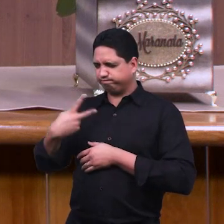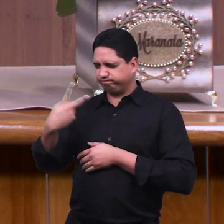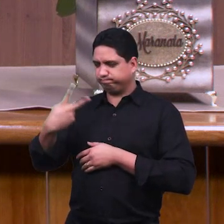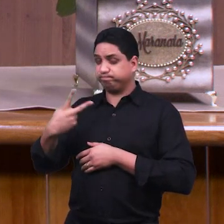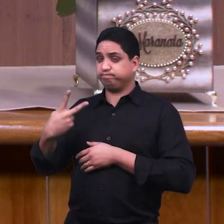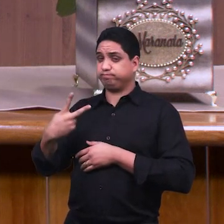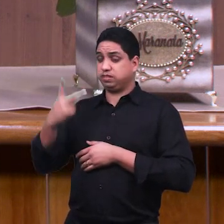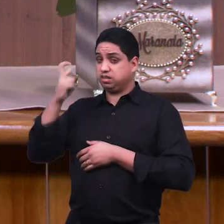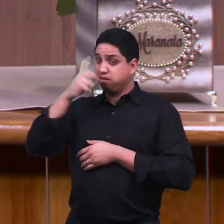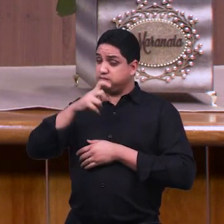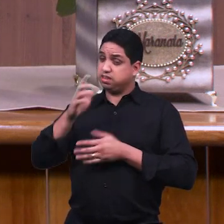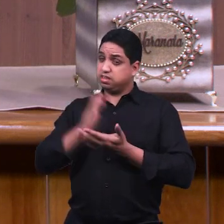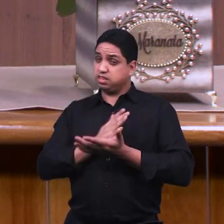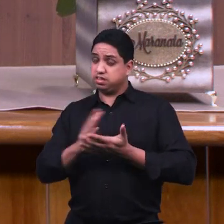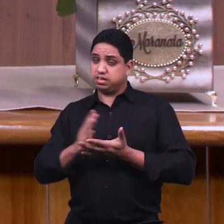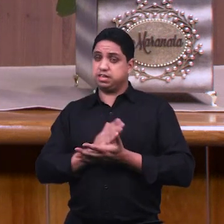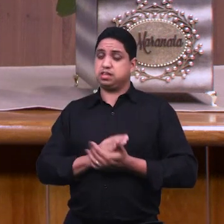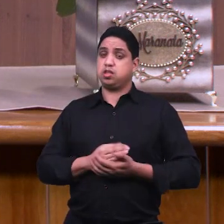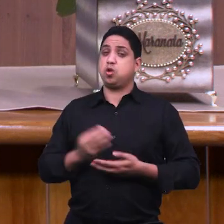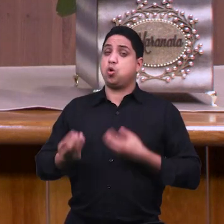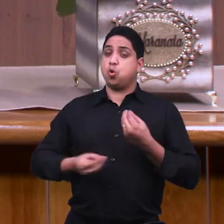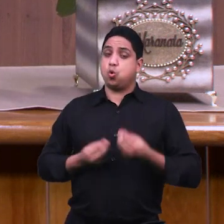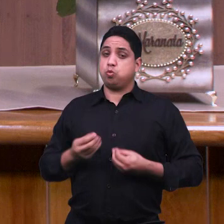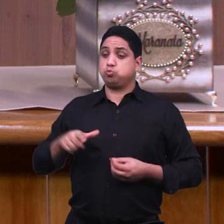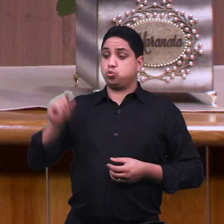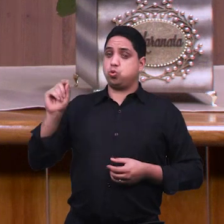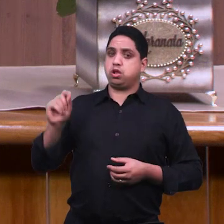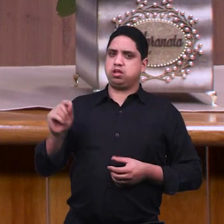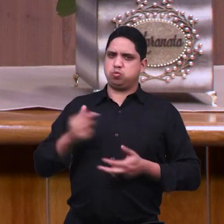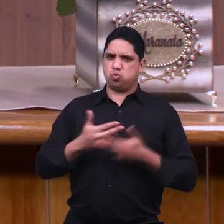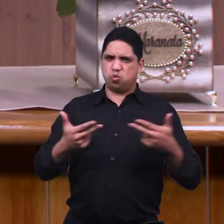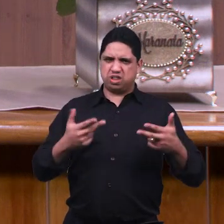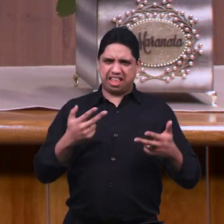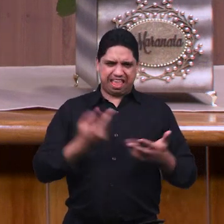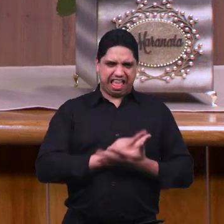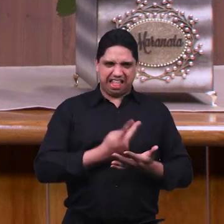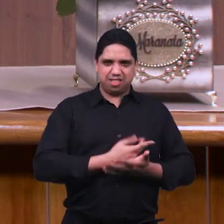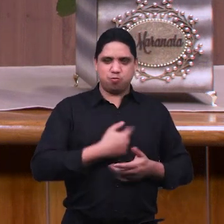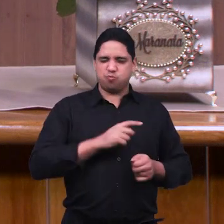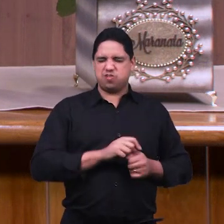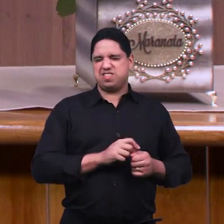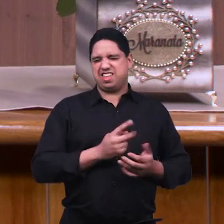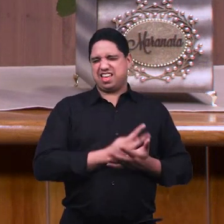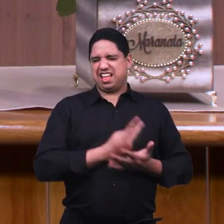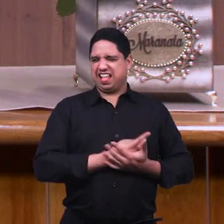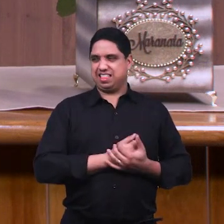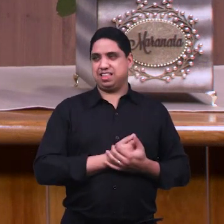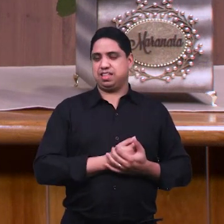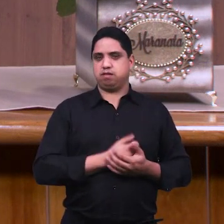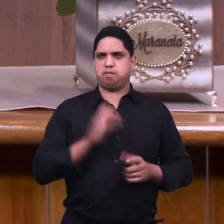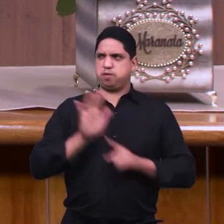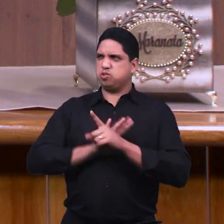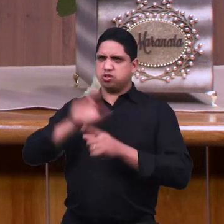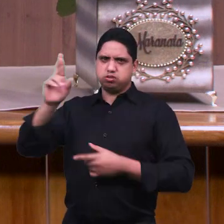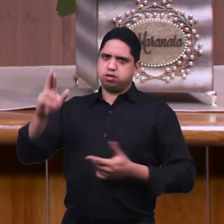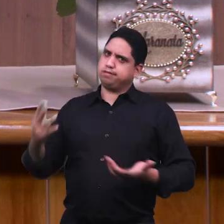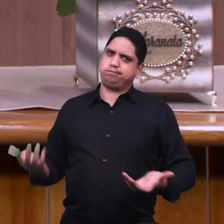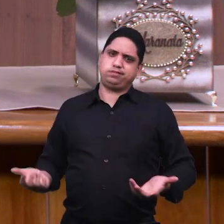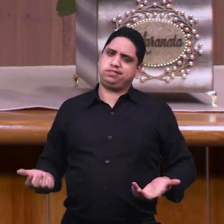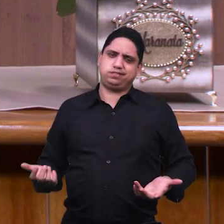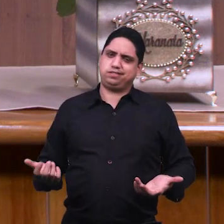quer decidir na sua vida, uma decisão a tomar. Coisas erradas, não consulta o Senhor. Quer fazer uma coisa errada e consultar o